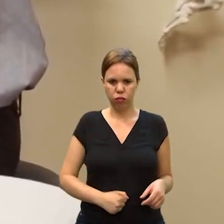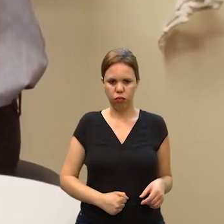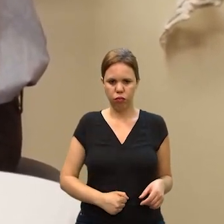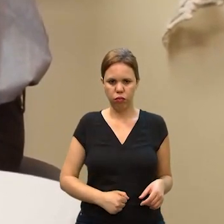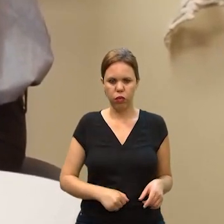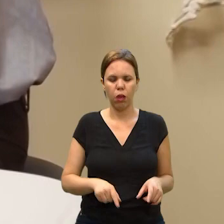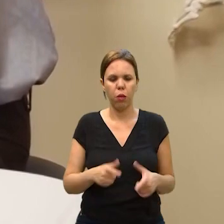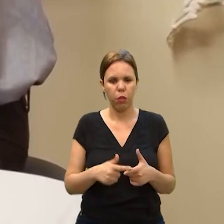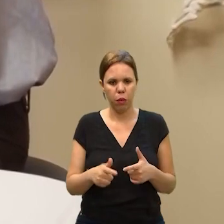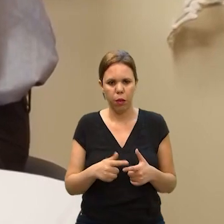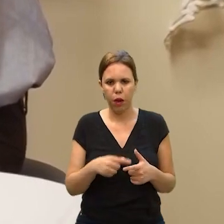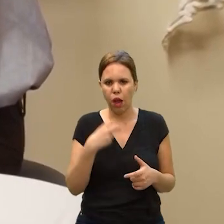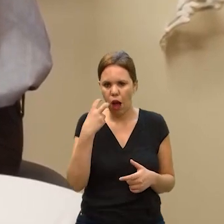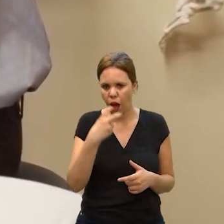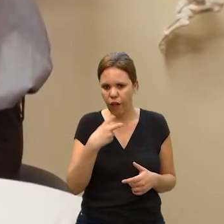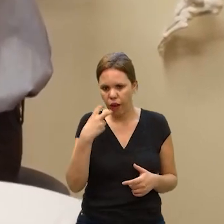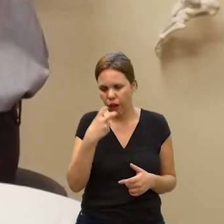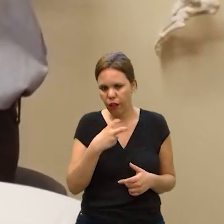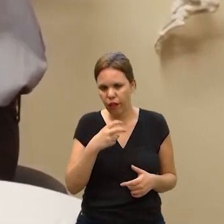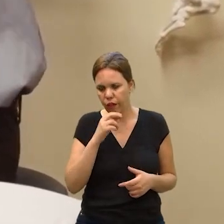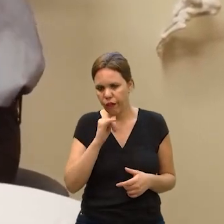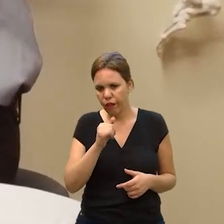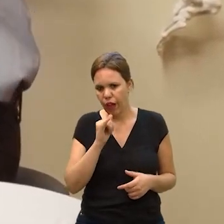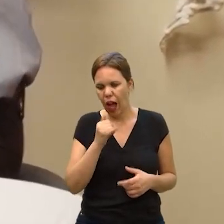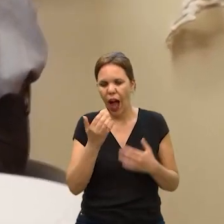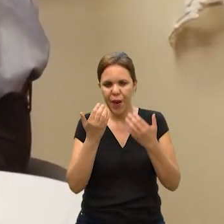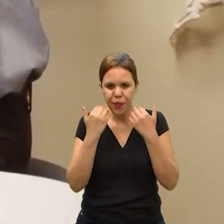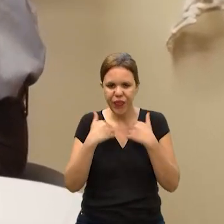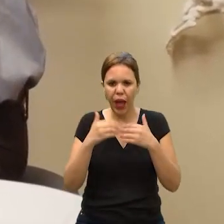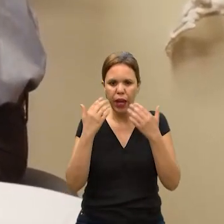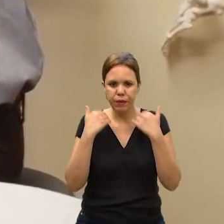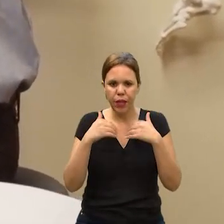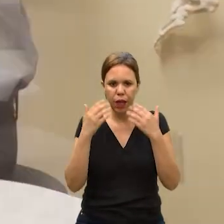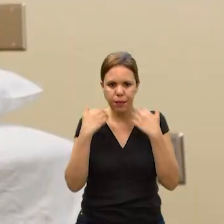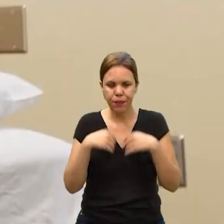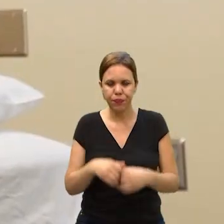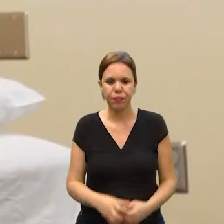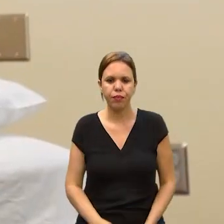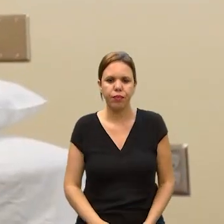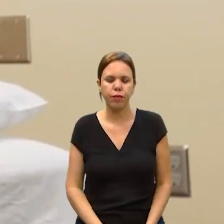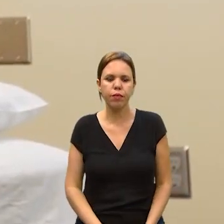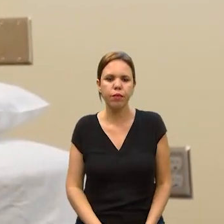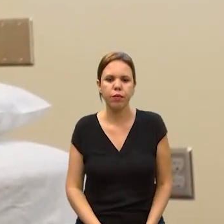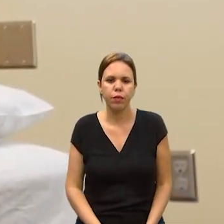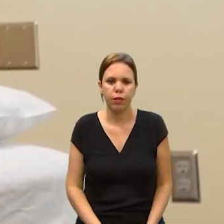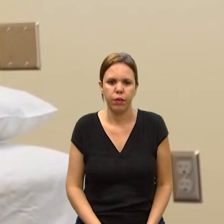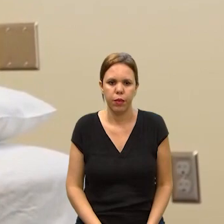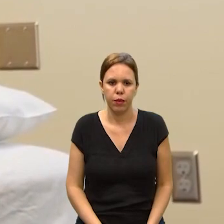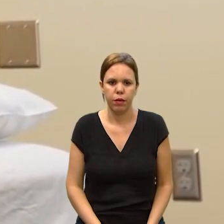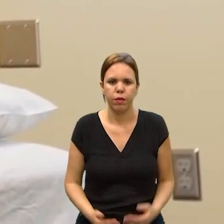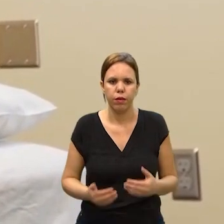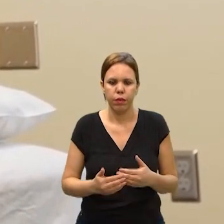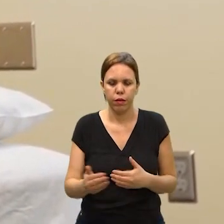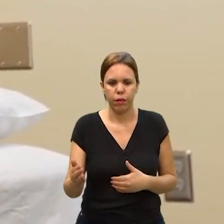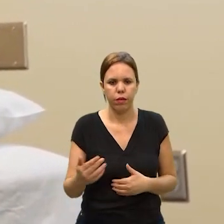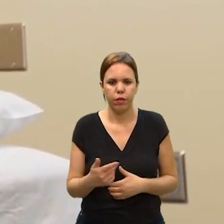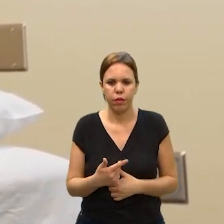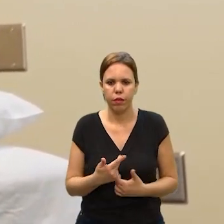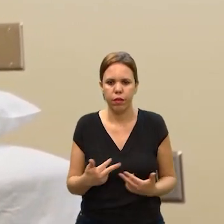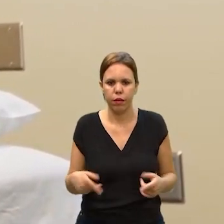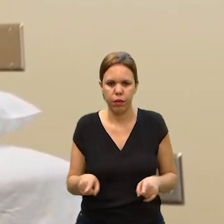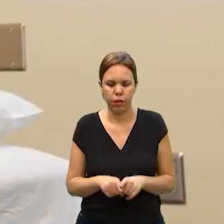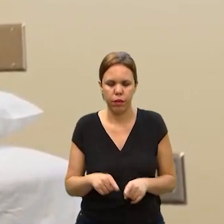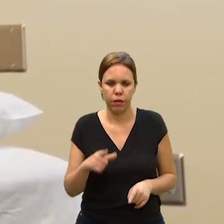gastrointestinais, problema de articulação de fala, problema de deglutição, alimentação, e a partir desses